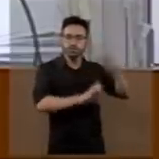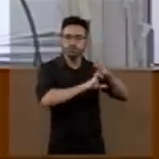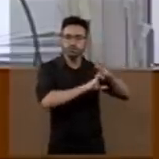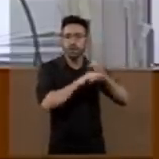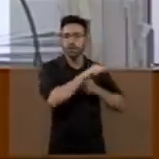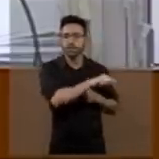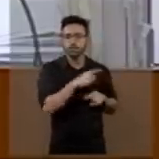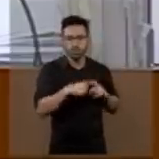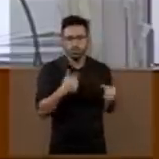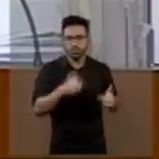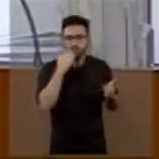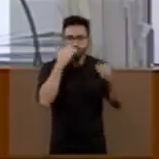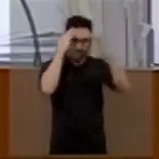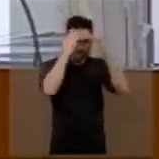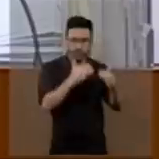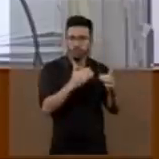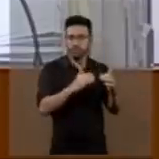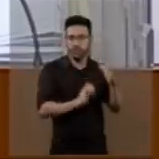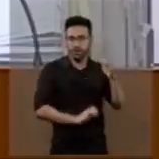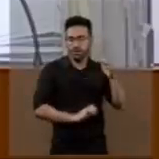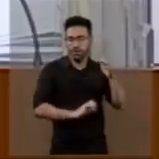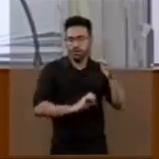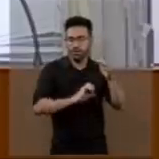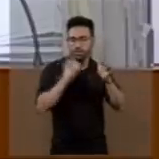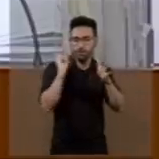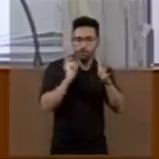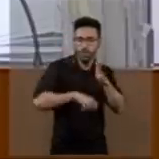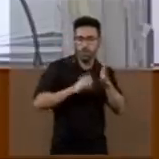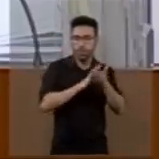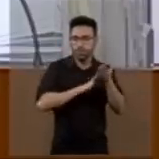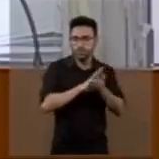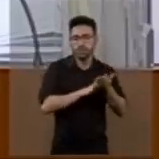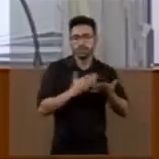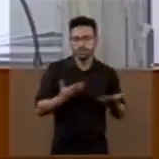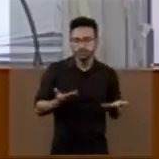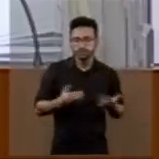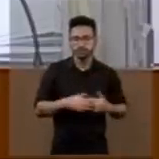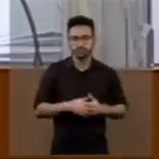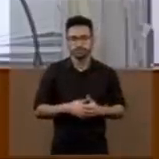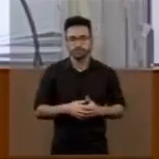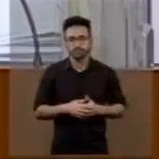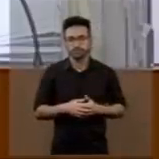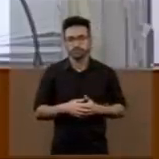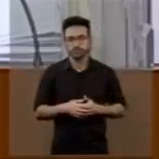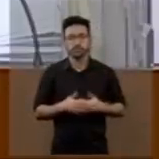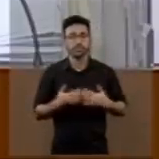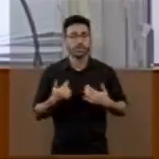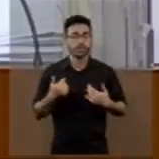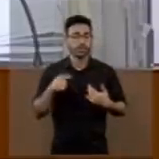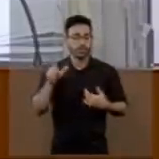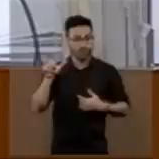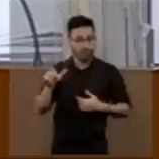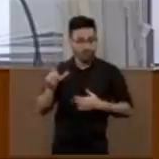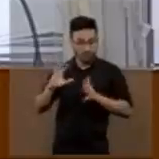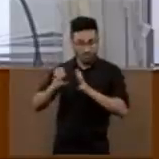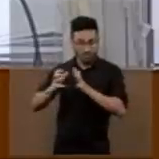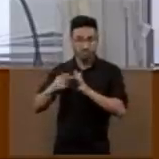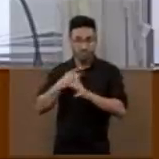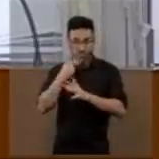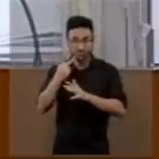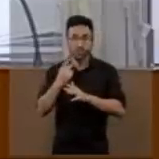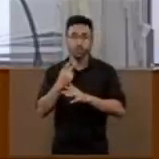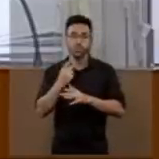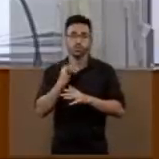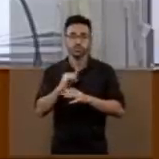tributária a configurar a sanção política vedada no ordenamento jurídico nacional. Sustenta o autor que as normas